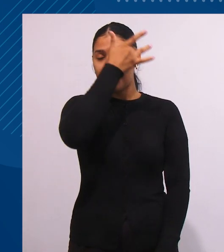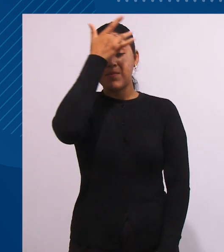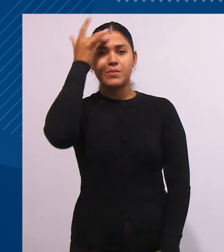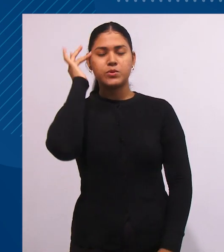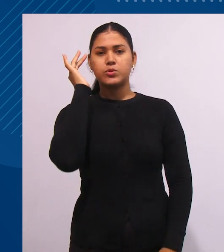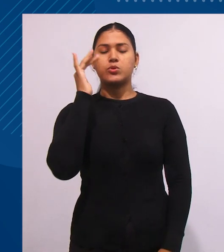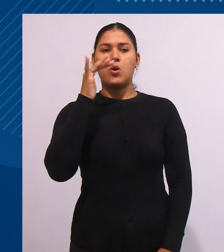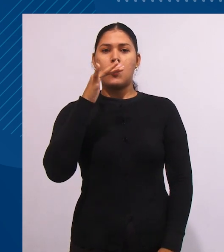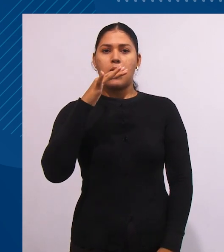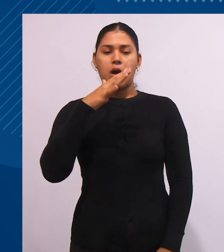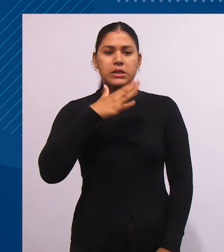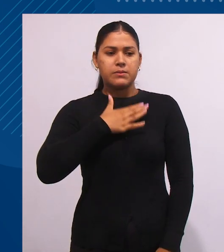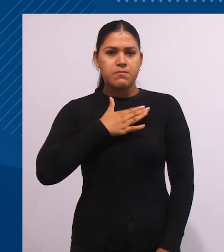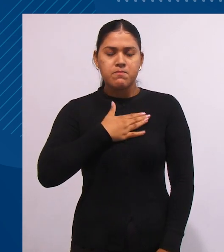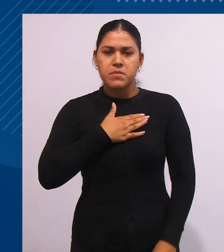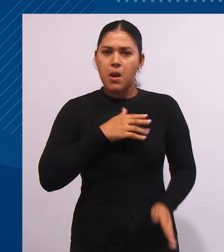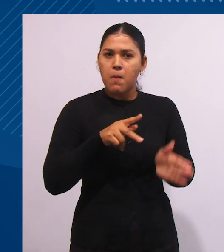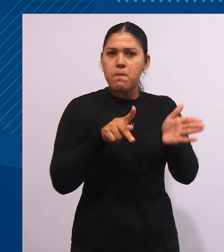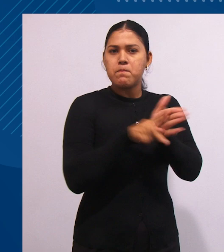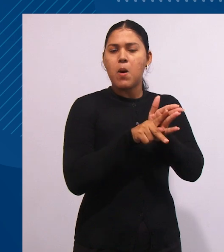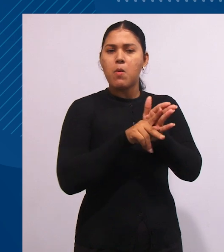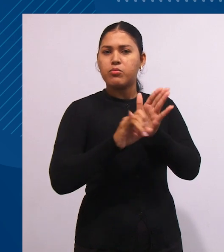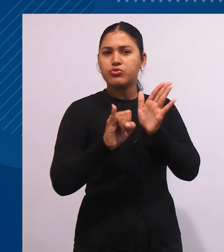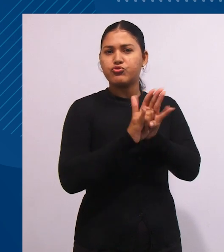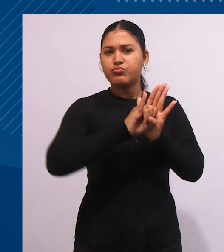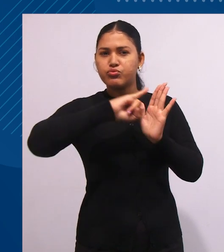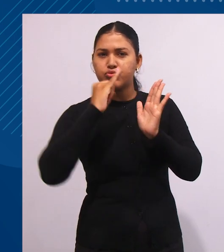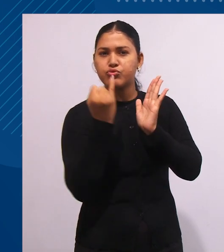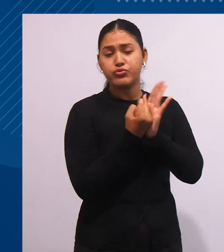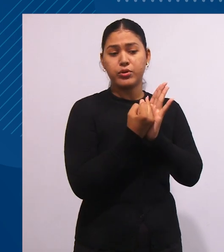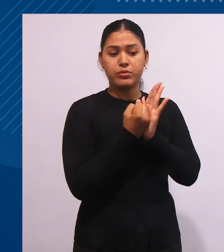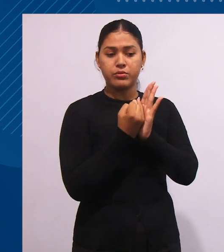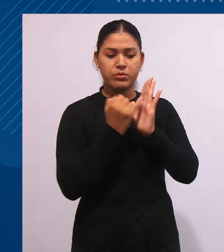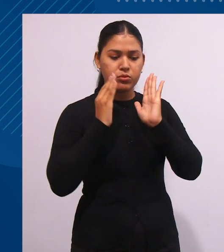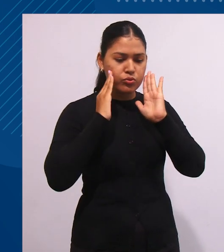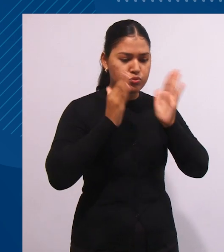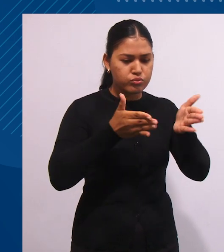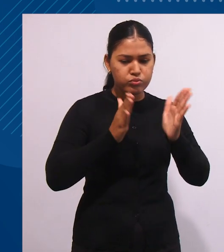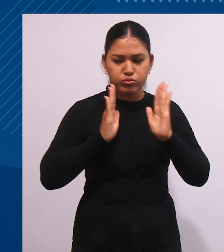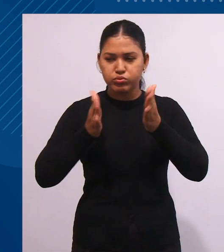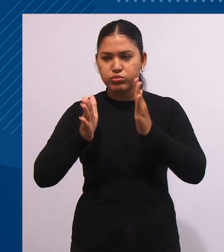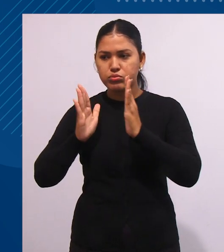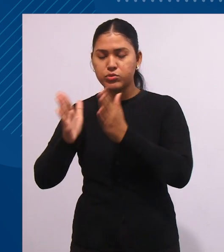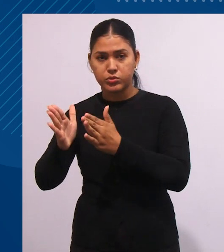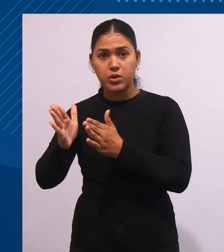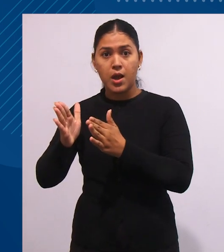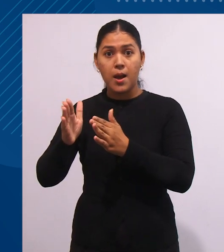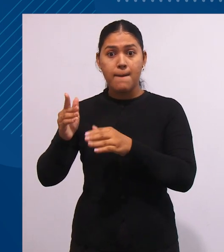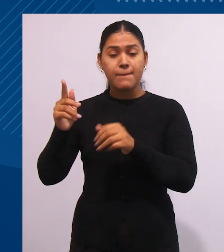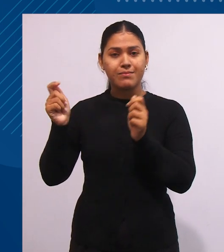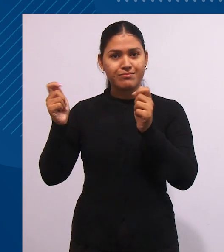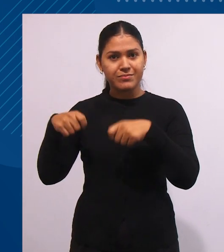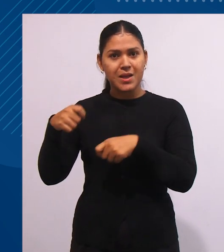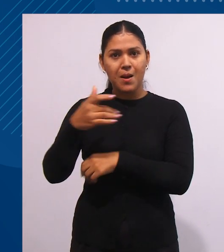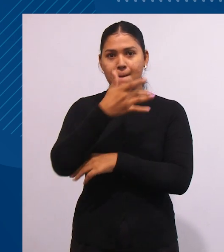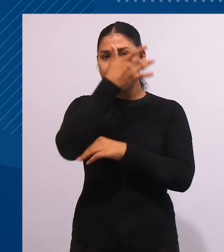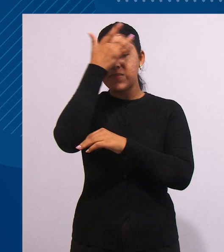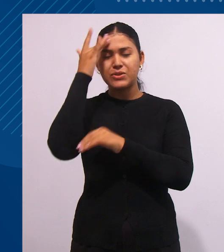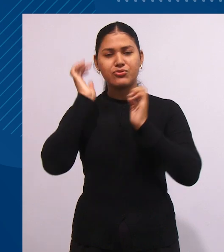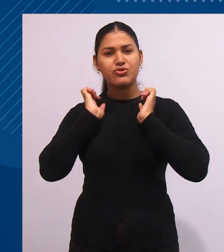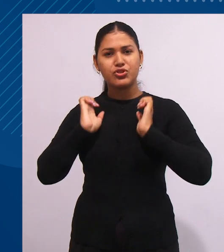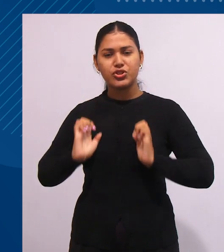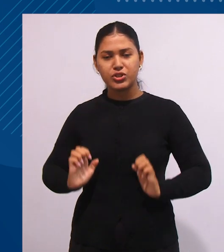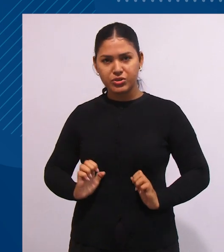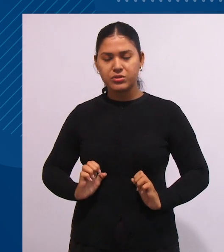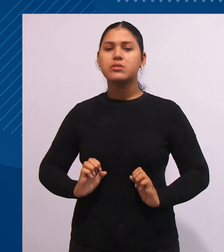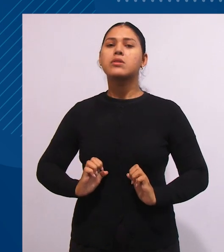né? E acaba preparando esses acadêmicos para se tornarem cidadãos ativos, né? Nessa